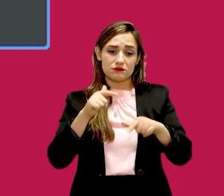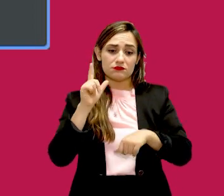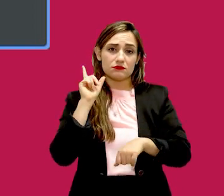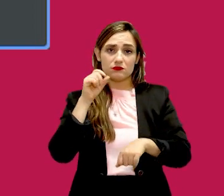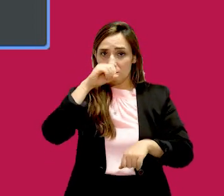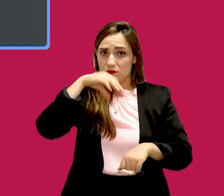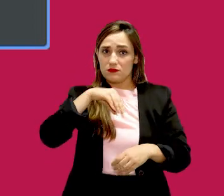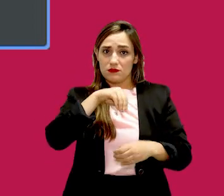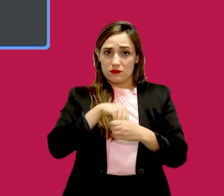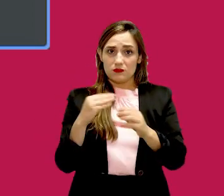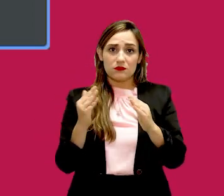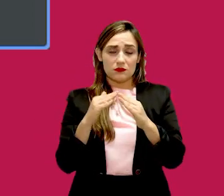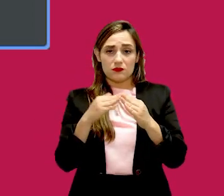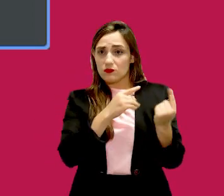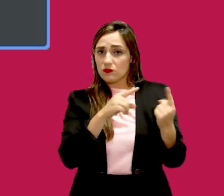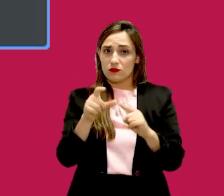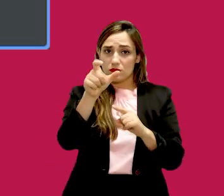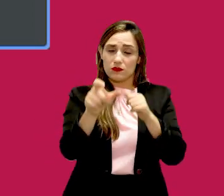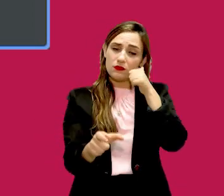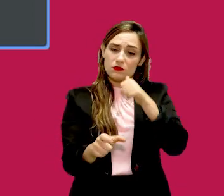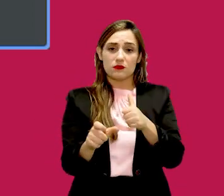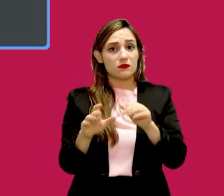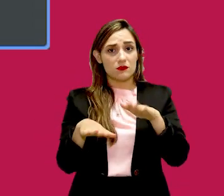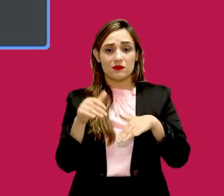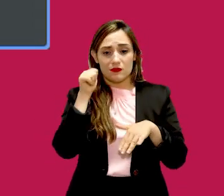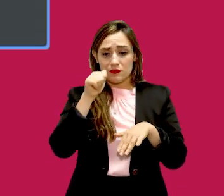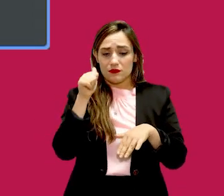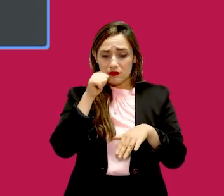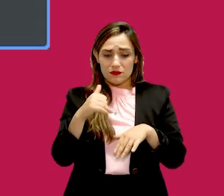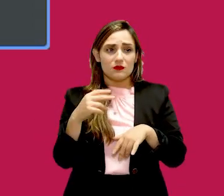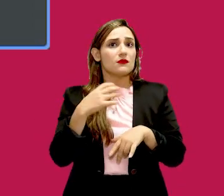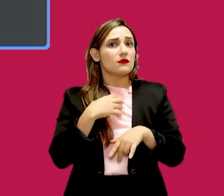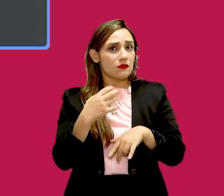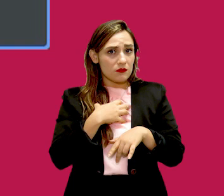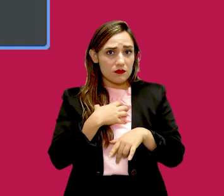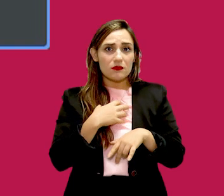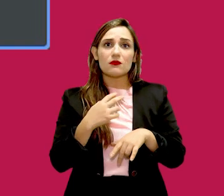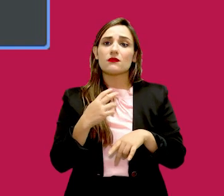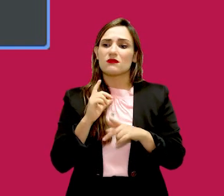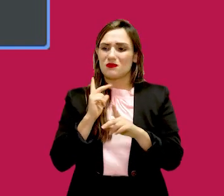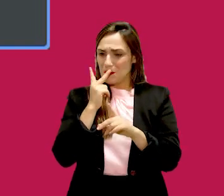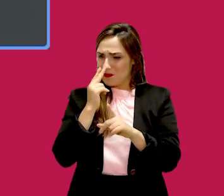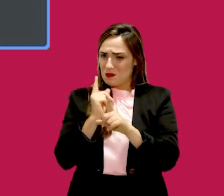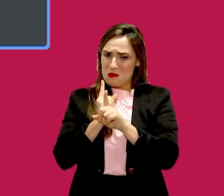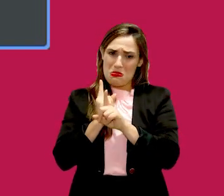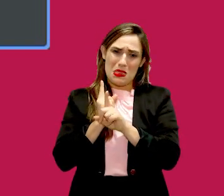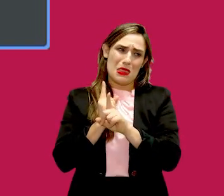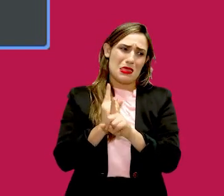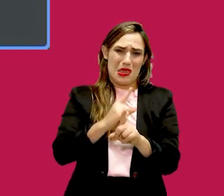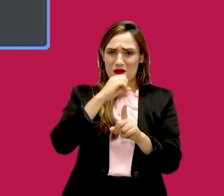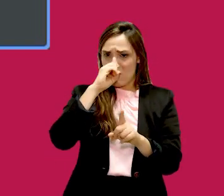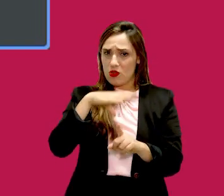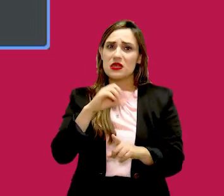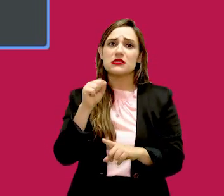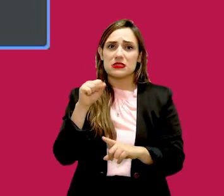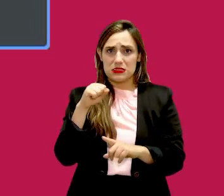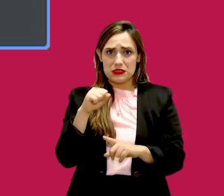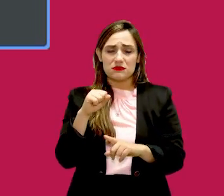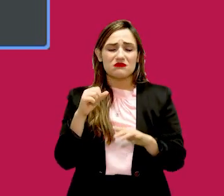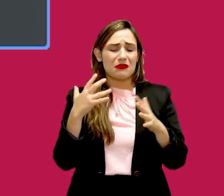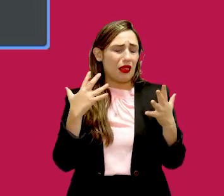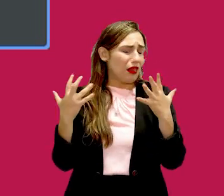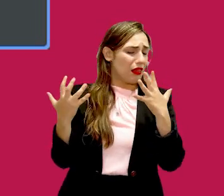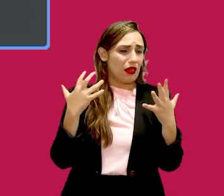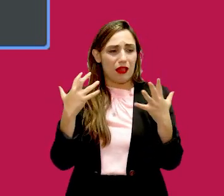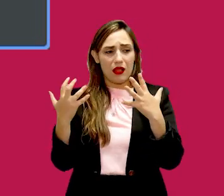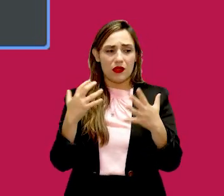vara de violência doméstica contra a mulher. Então, uma mulher que é vítima de violência por parte